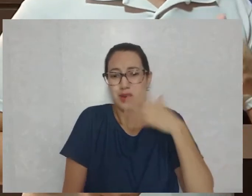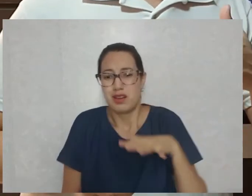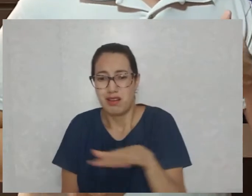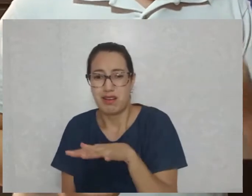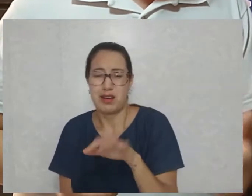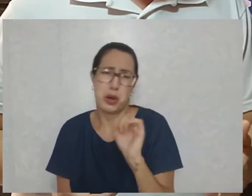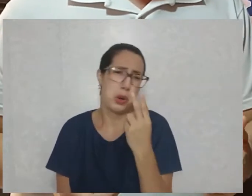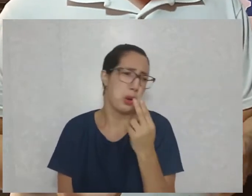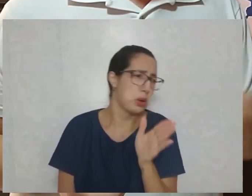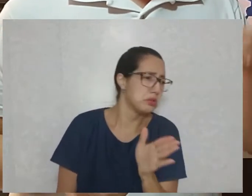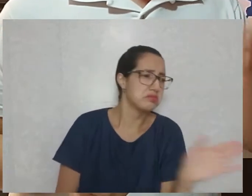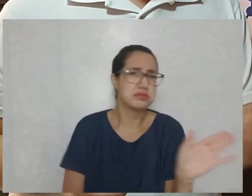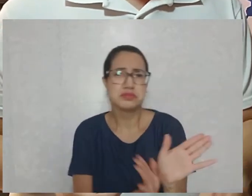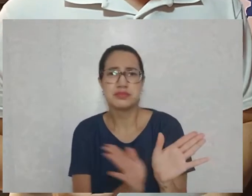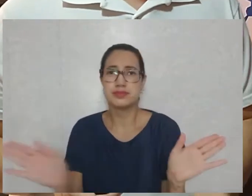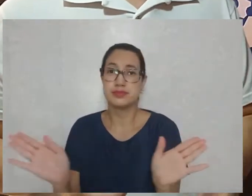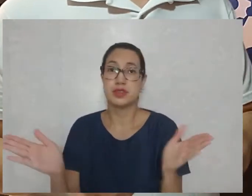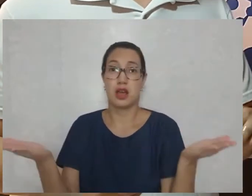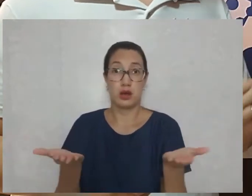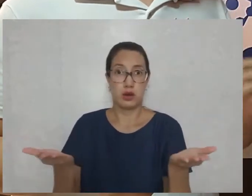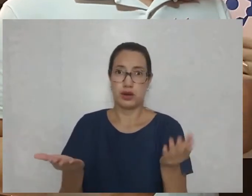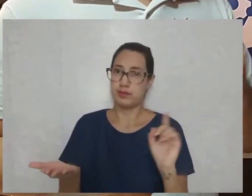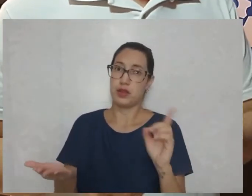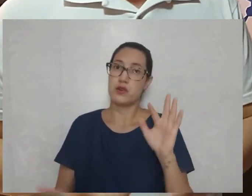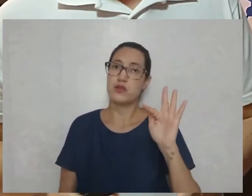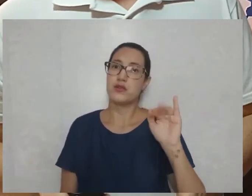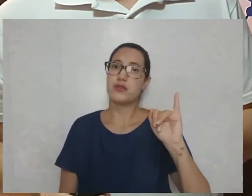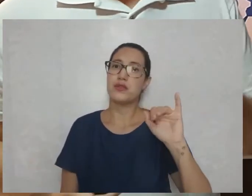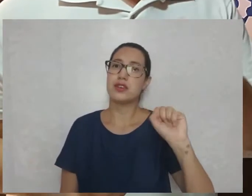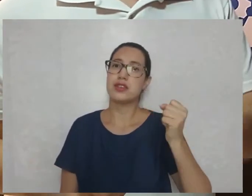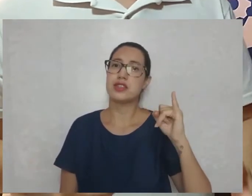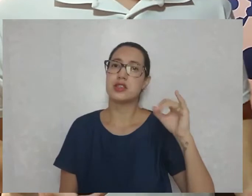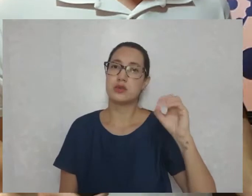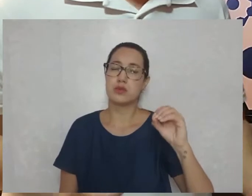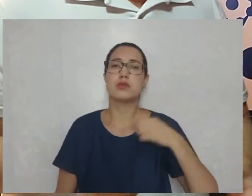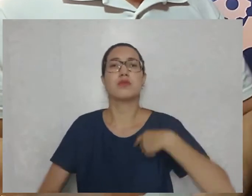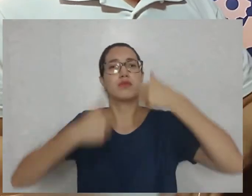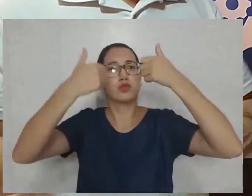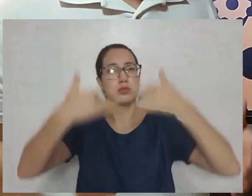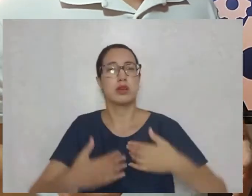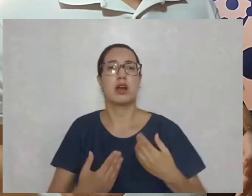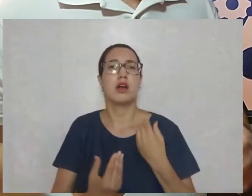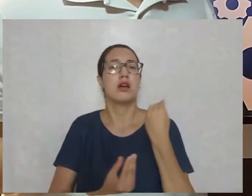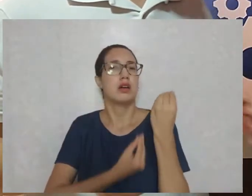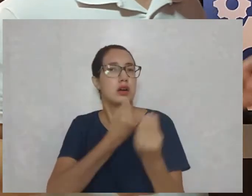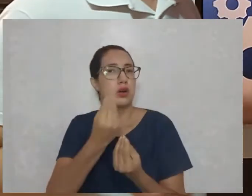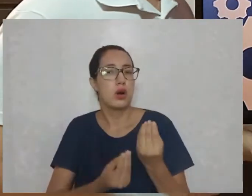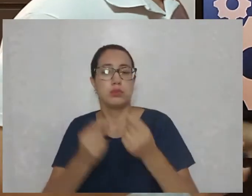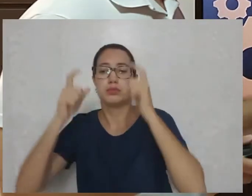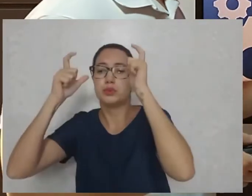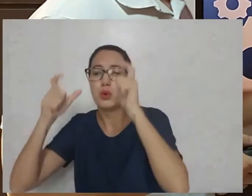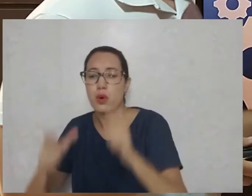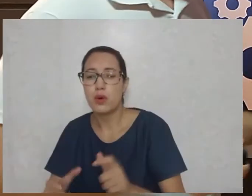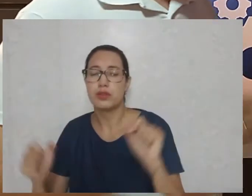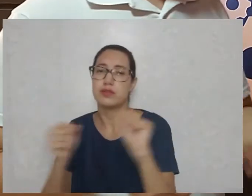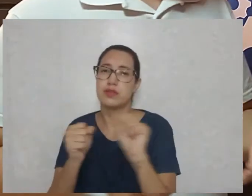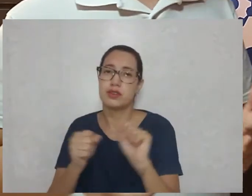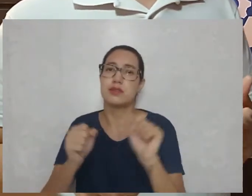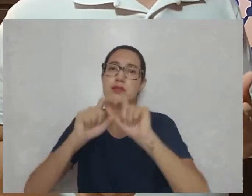na parte física da coisa. Colocar equipamento, dizer onde vai ter cabo, onde vai ter fibra ótica e assim por diante. Então, projeto físico